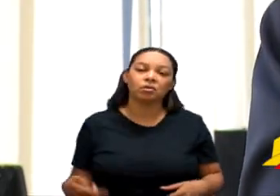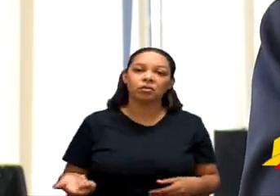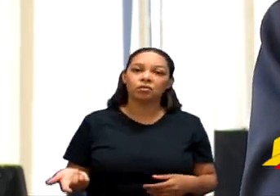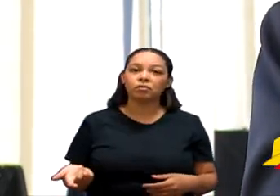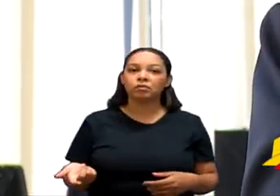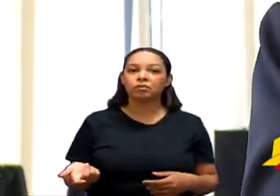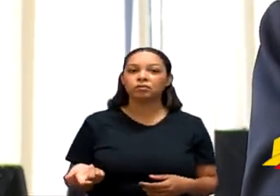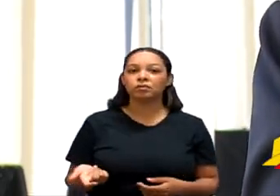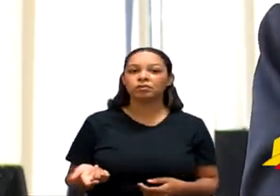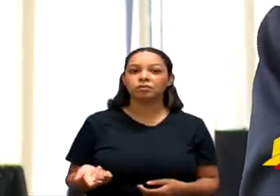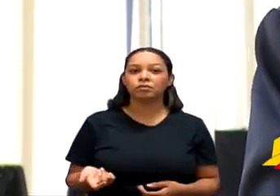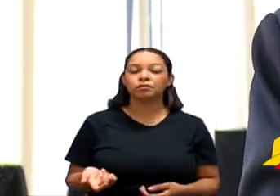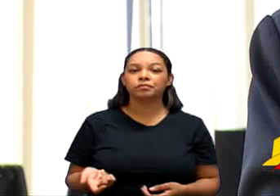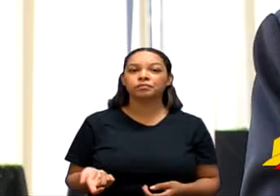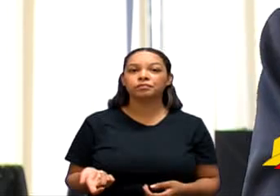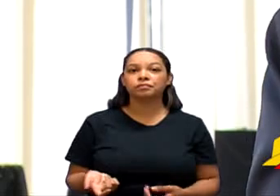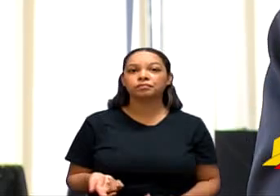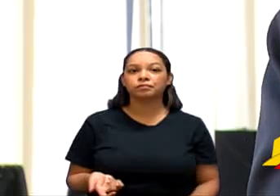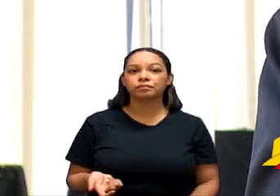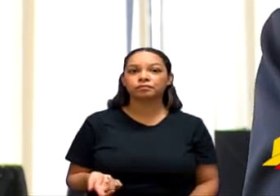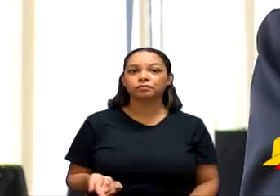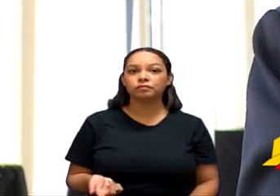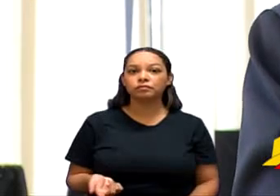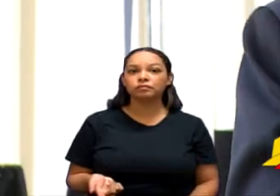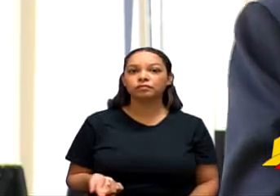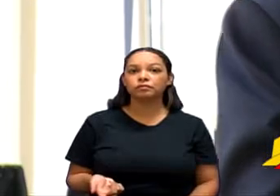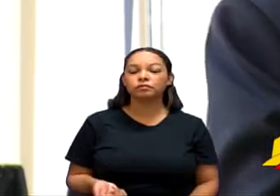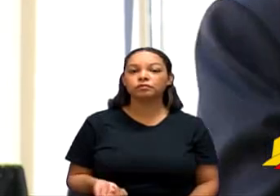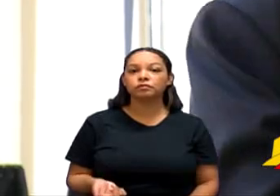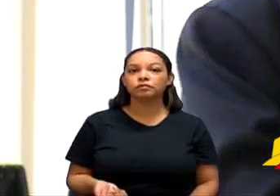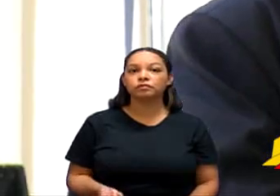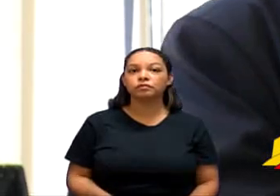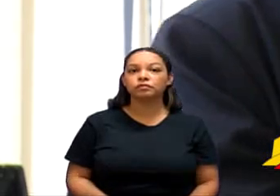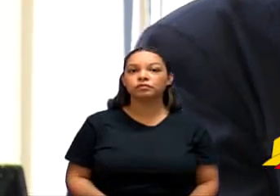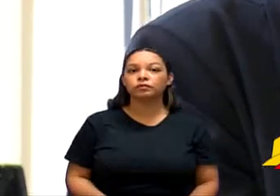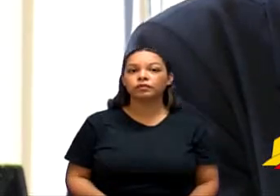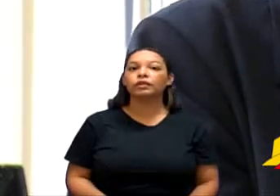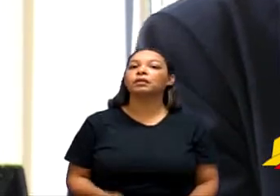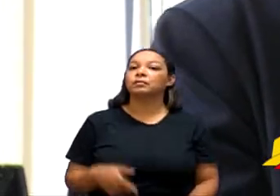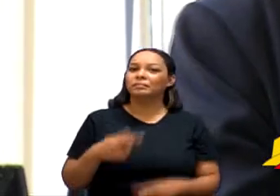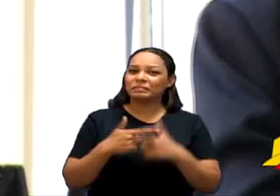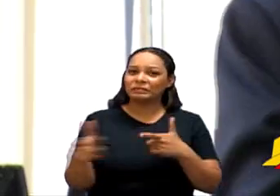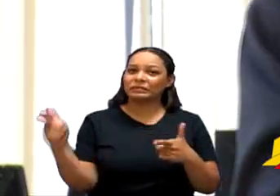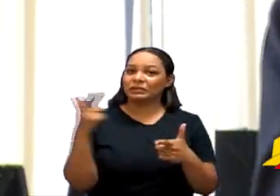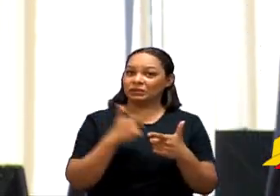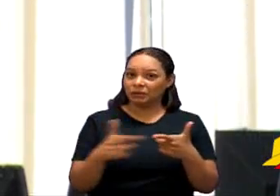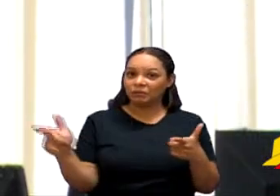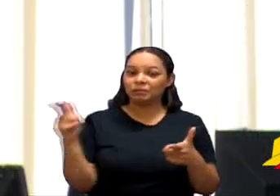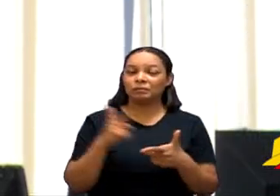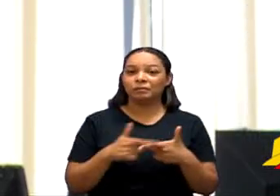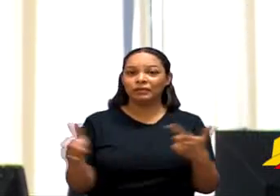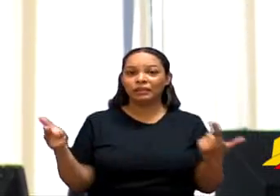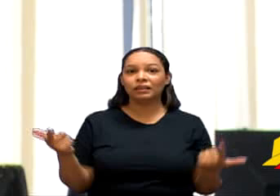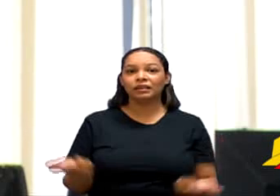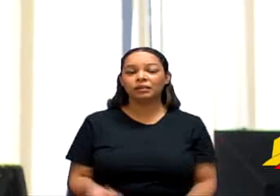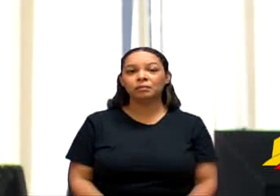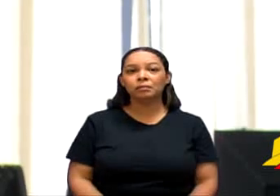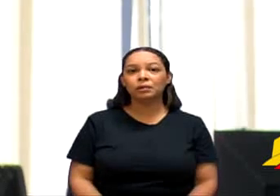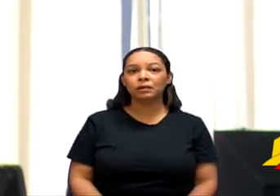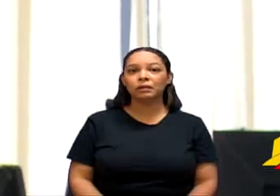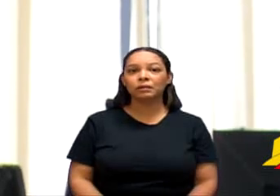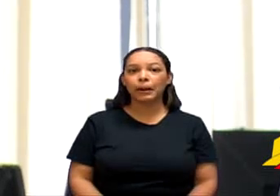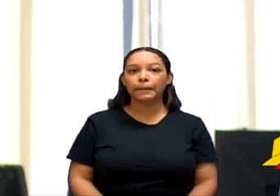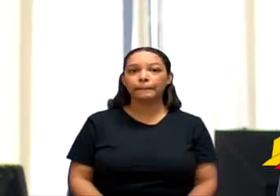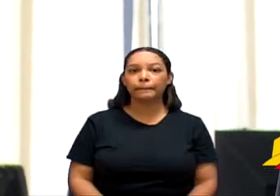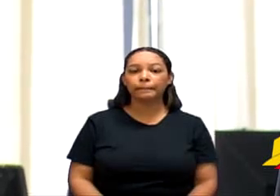de tratamento de água da Vitória, do bairro Vitória Régia, e causando problema, porque tinha sujeira, tinha problemas